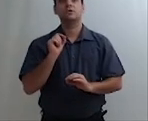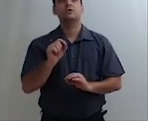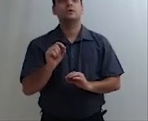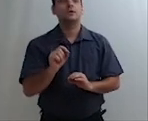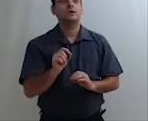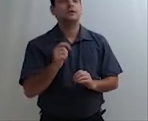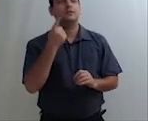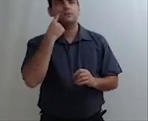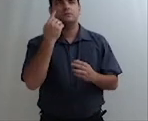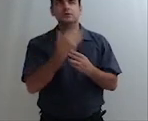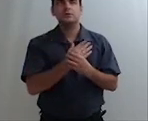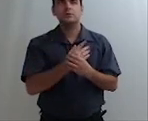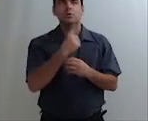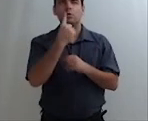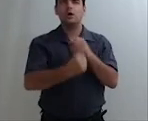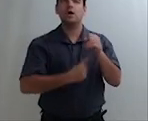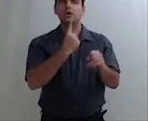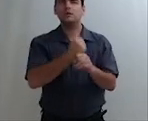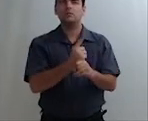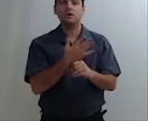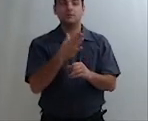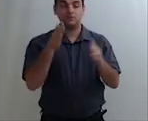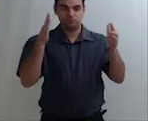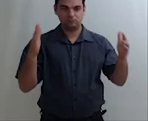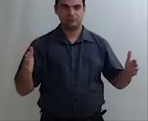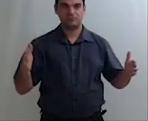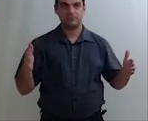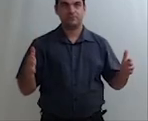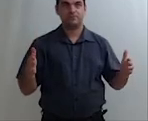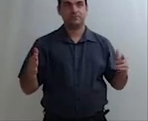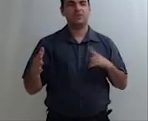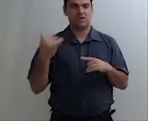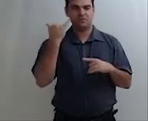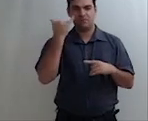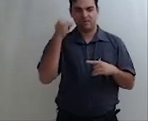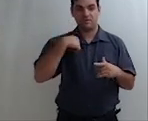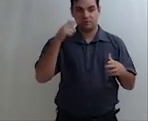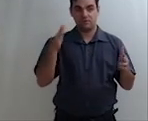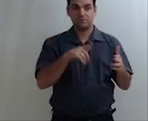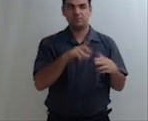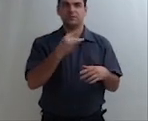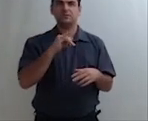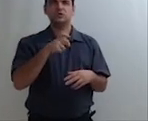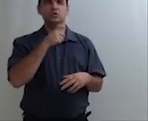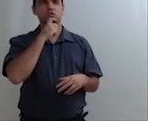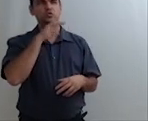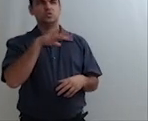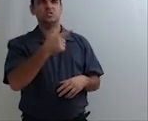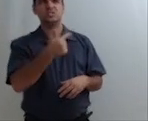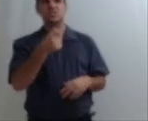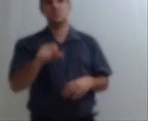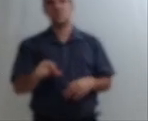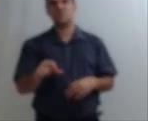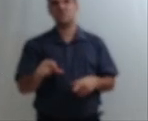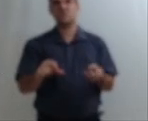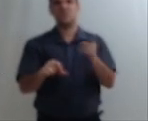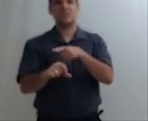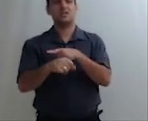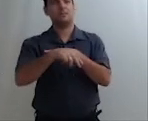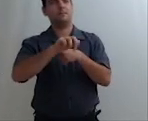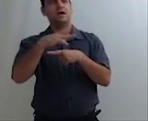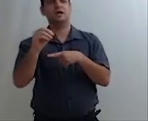período inferior a um ano e até tenho dado aqui eh de junho de 2019 a março de